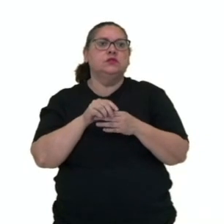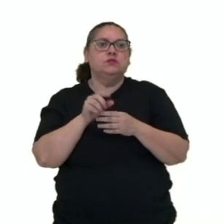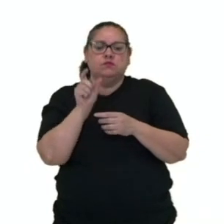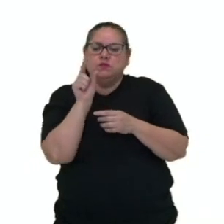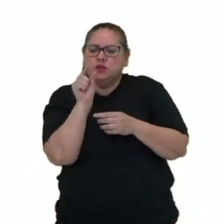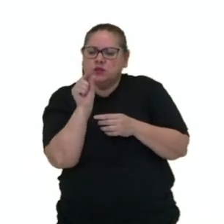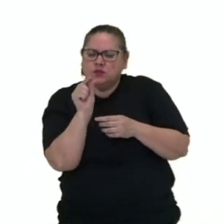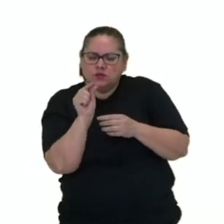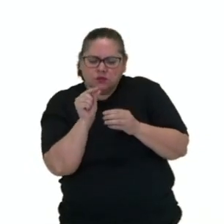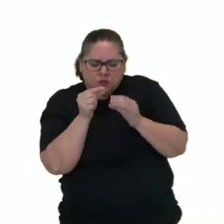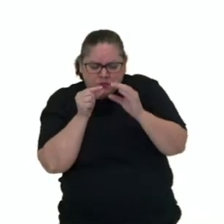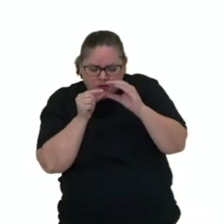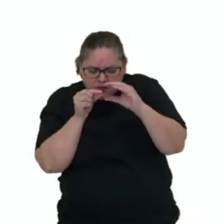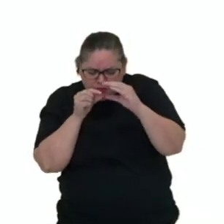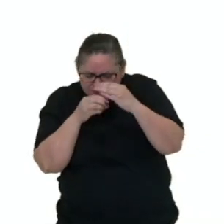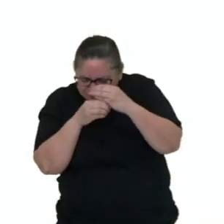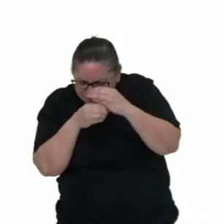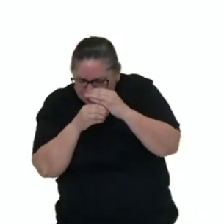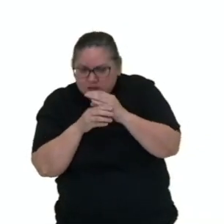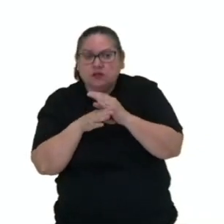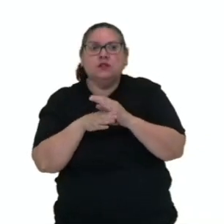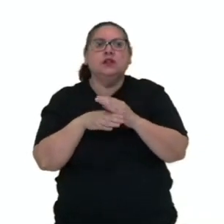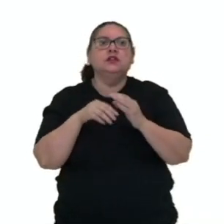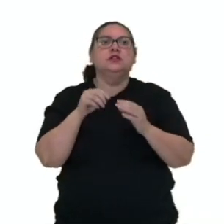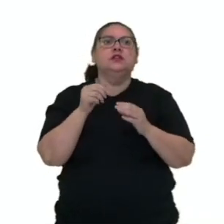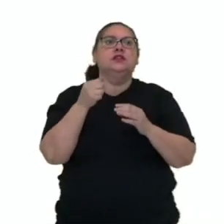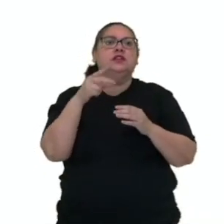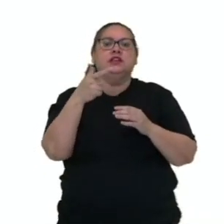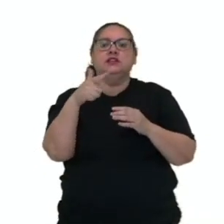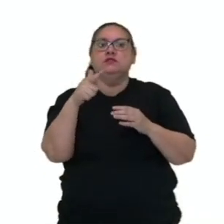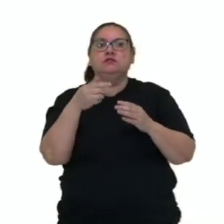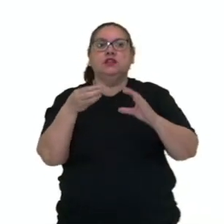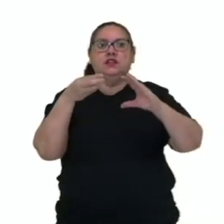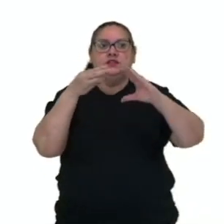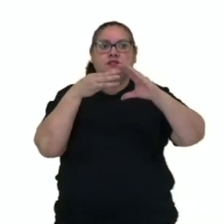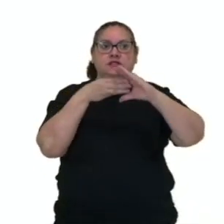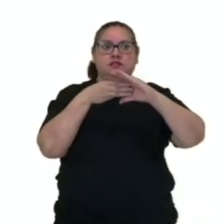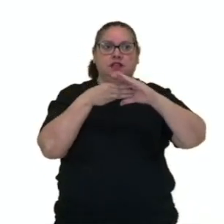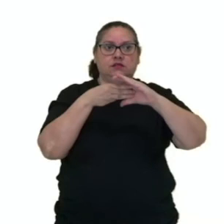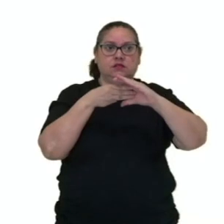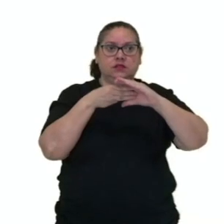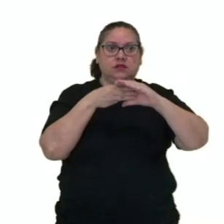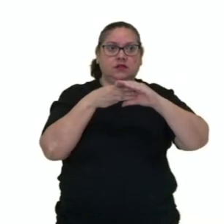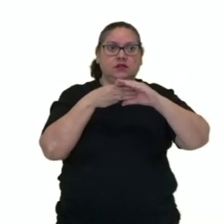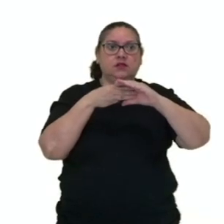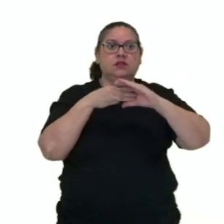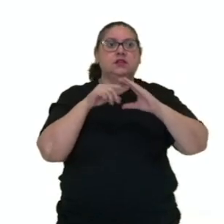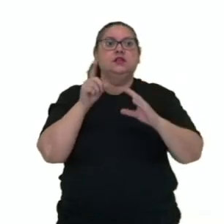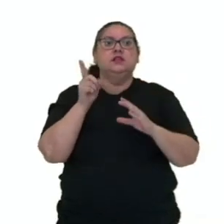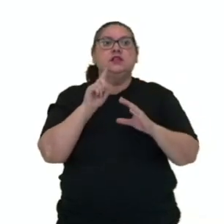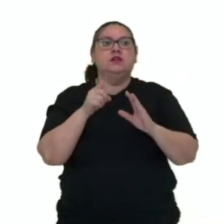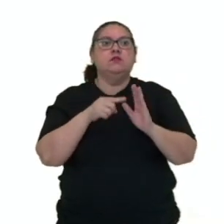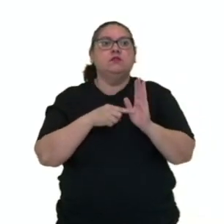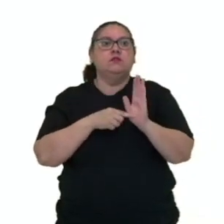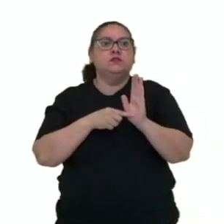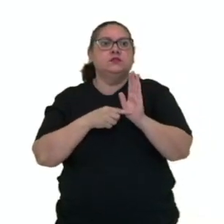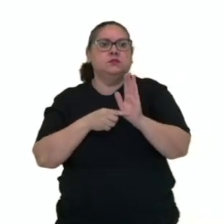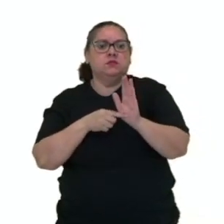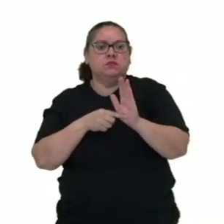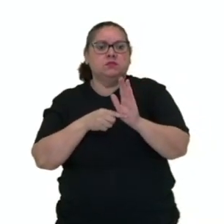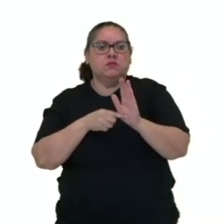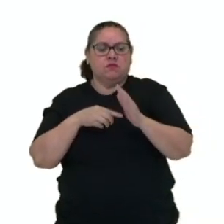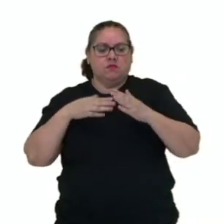são micro-organismos acelulares, não tem células, Não